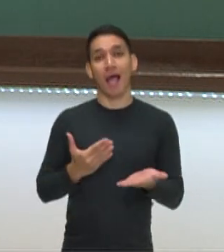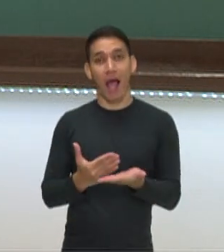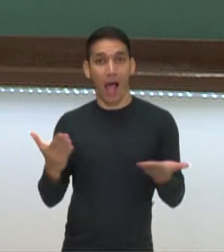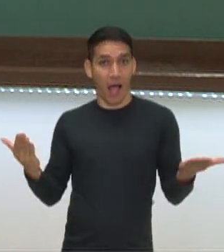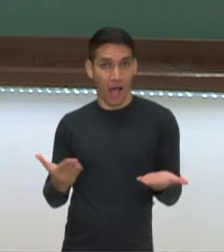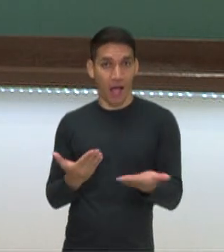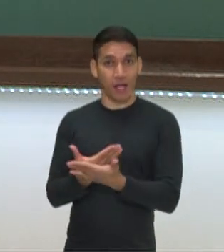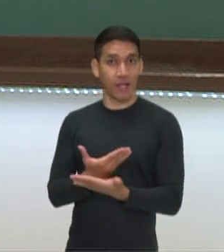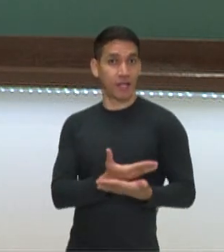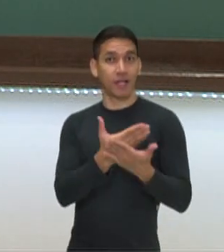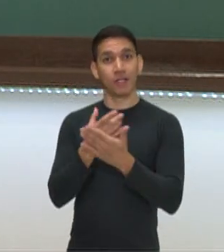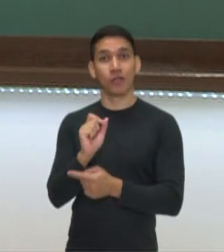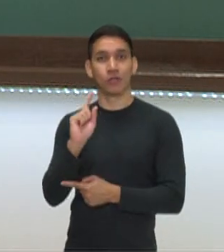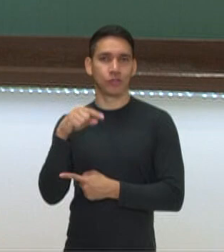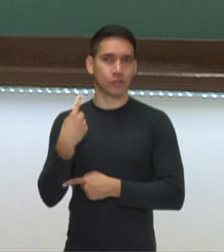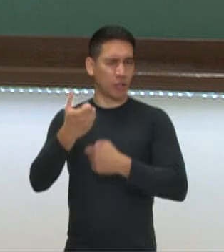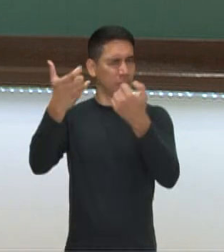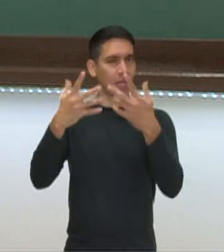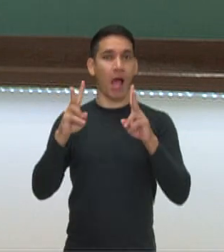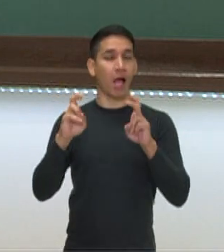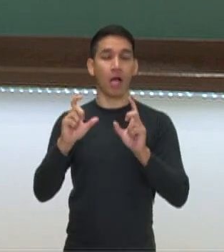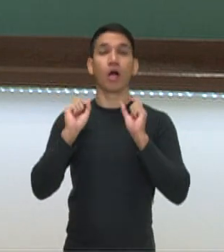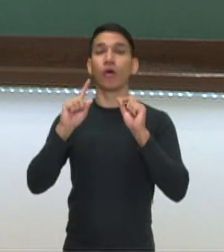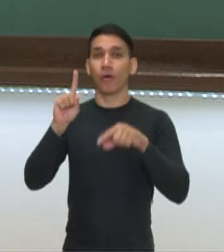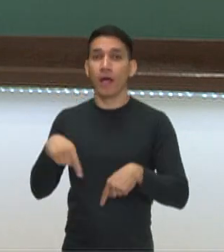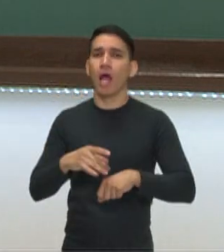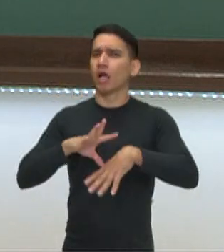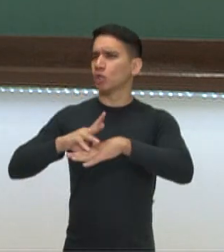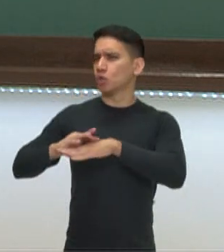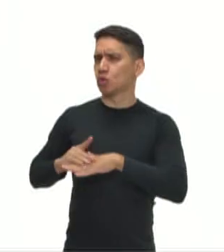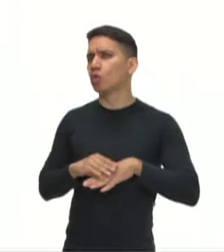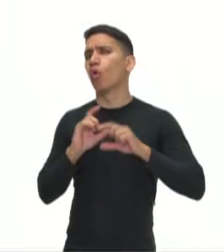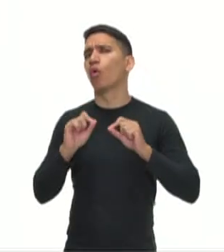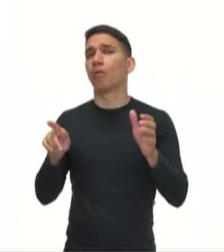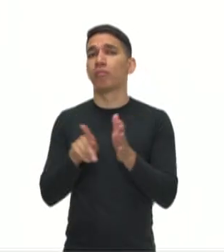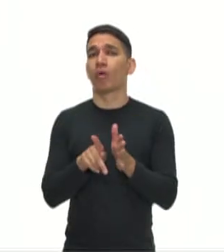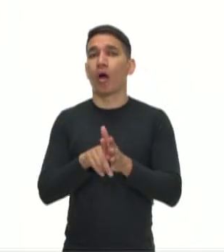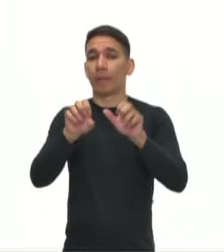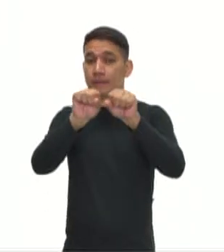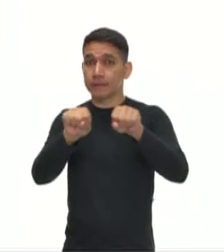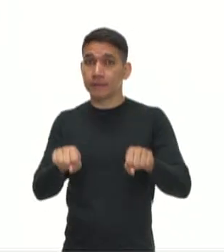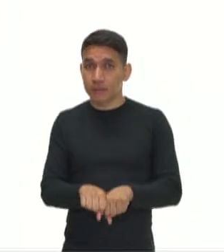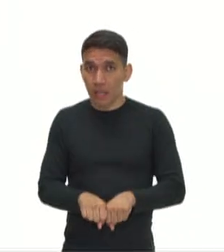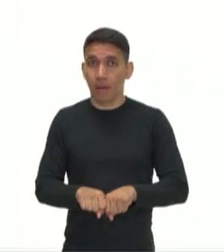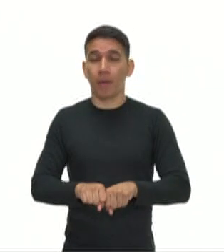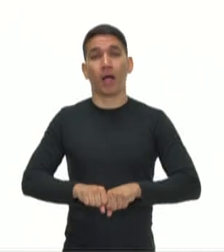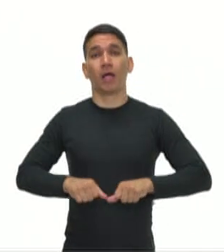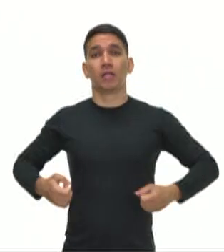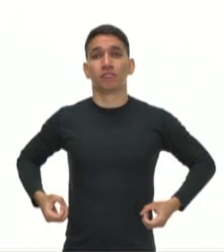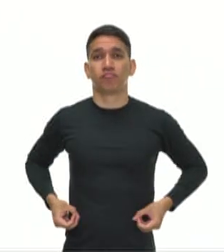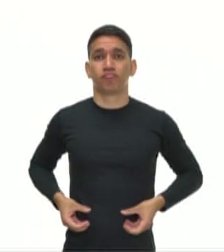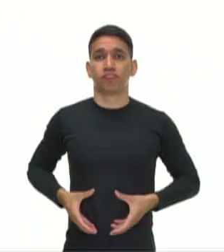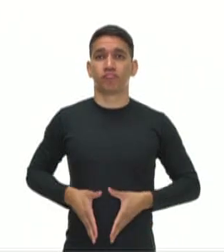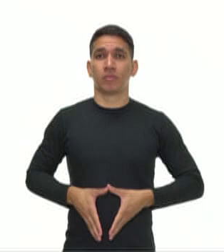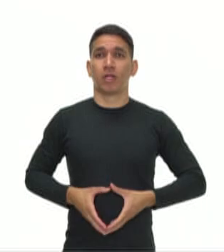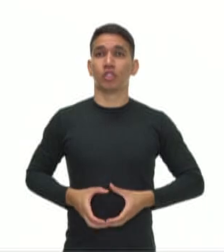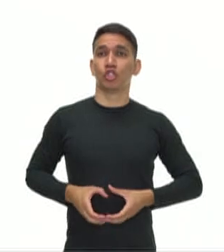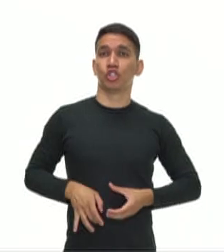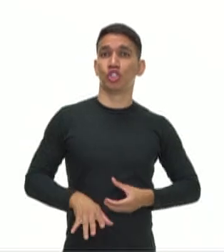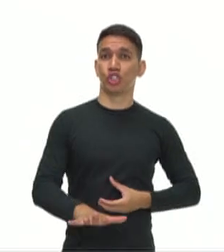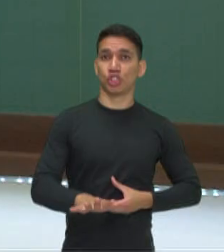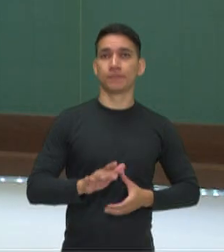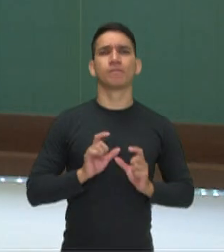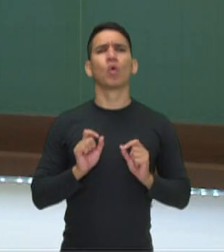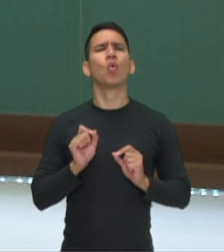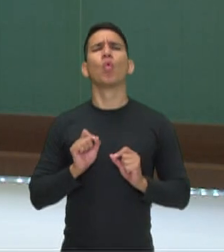nesta aula nós vamos falar sobre algumas doenças do sistema urinário. Para a gente começar